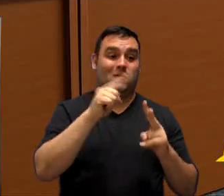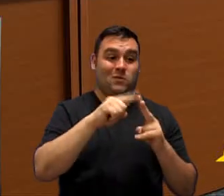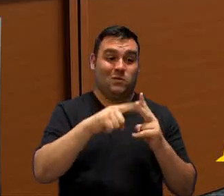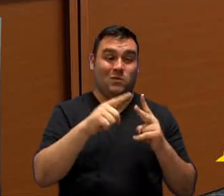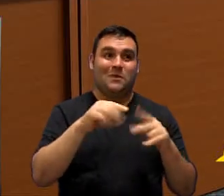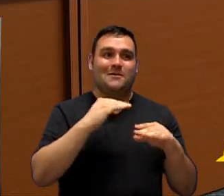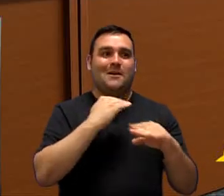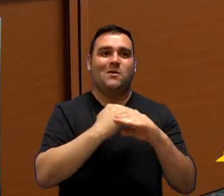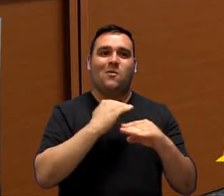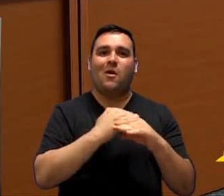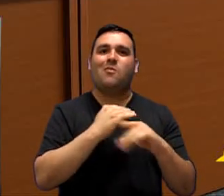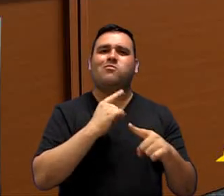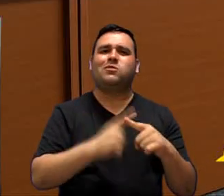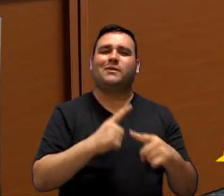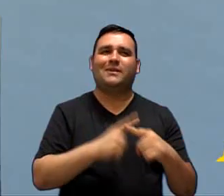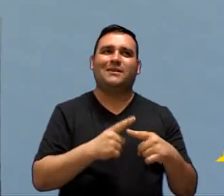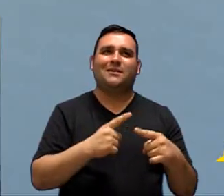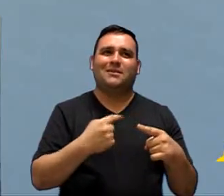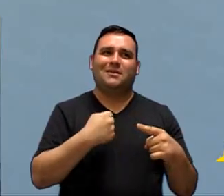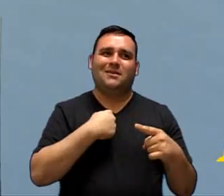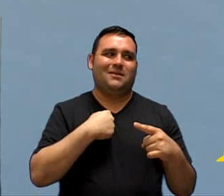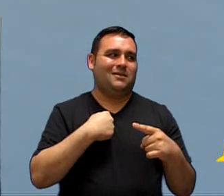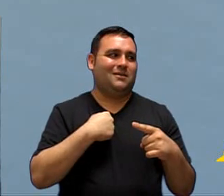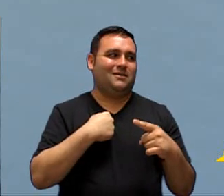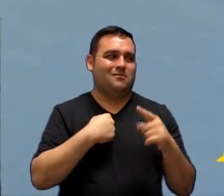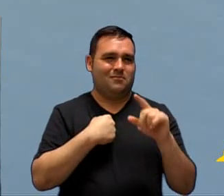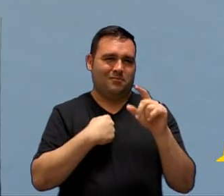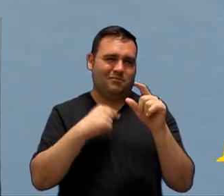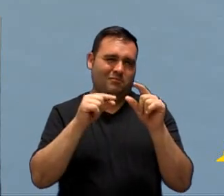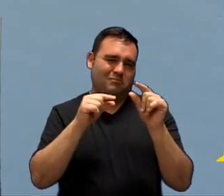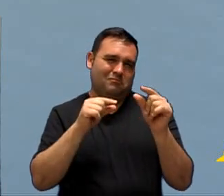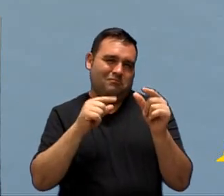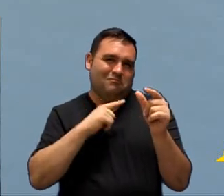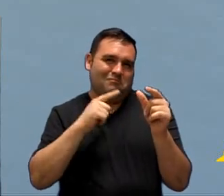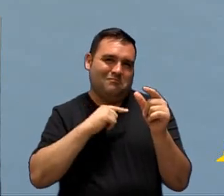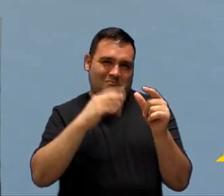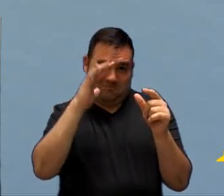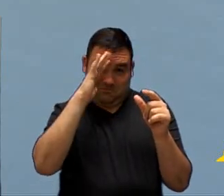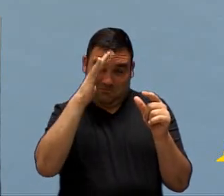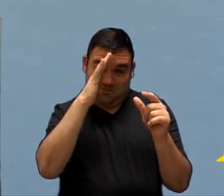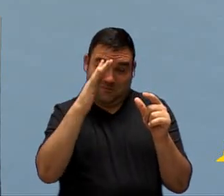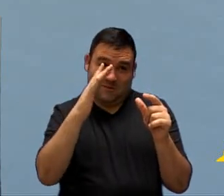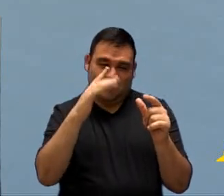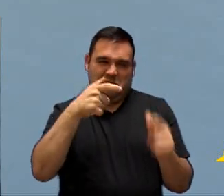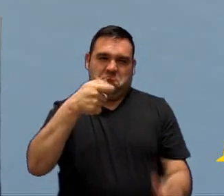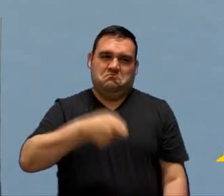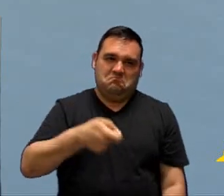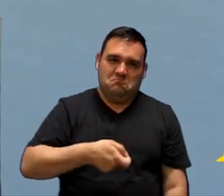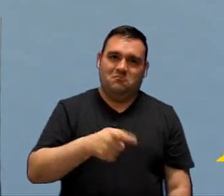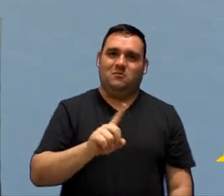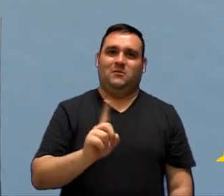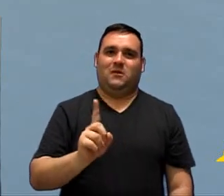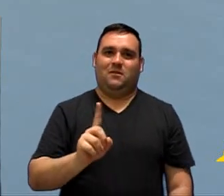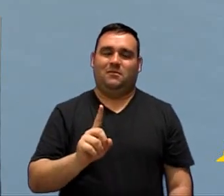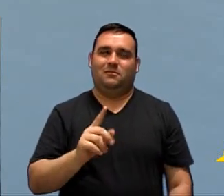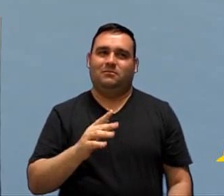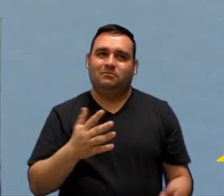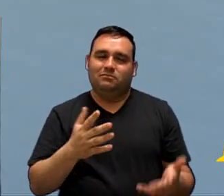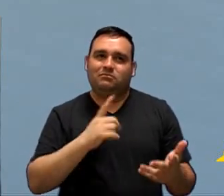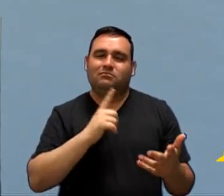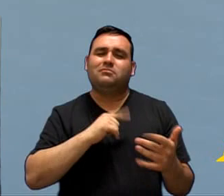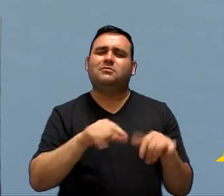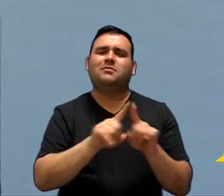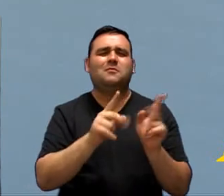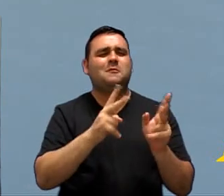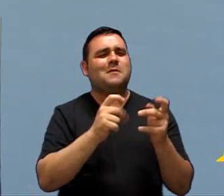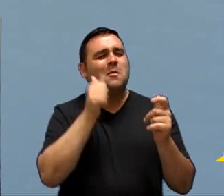mulheres empatadas, porque, assim, eu sou meio, tipo, mais com um pensamento menos machista no mundo, sabe? Então, quando eu